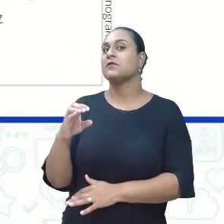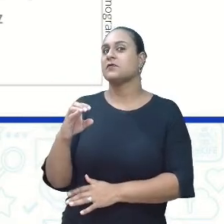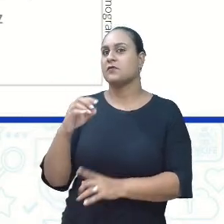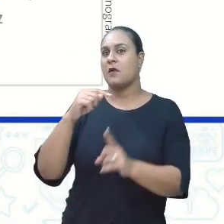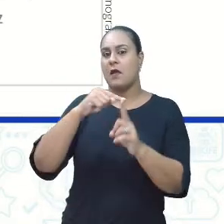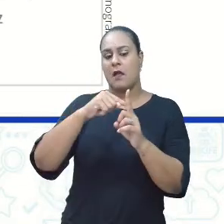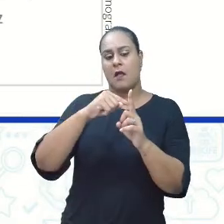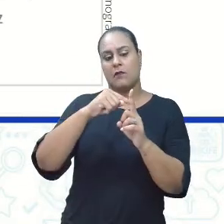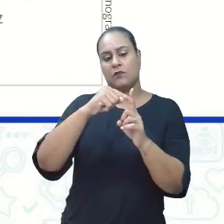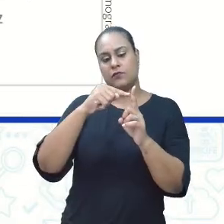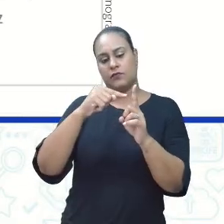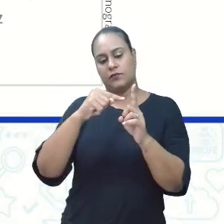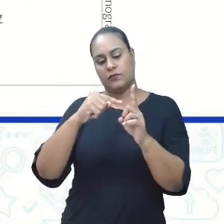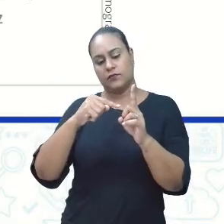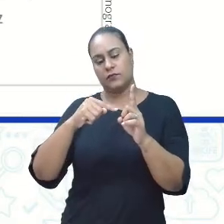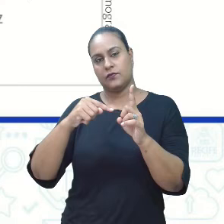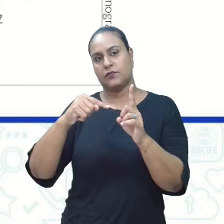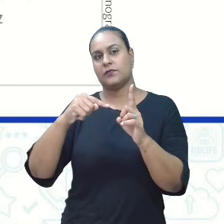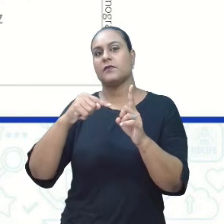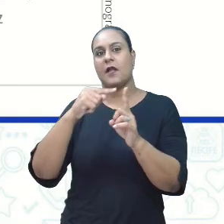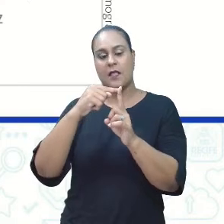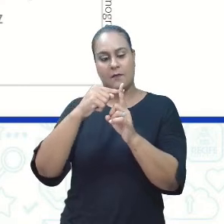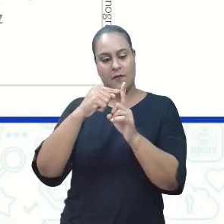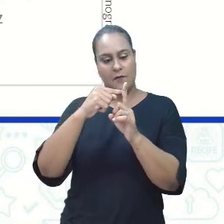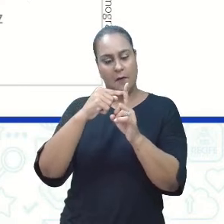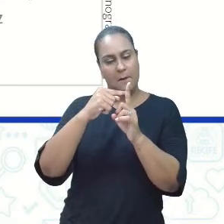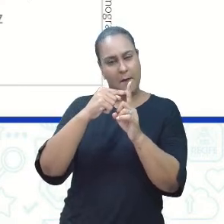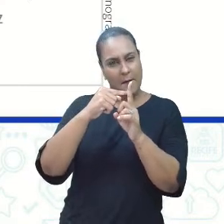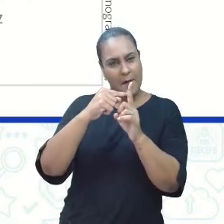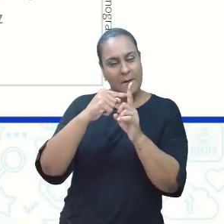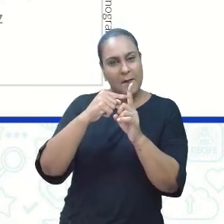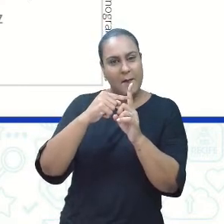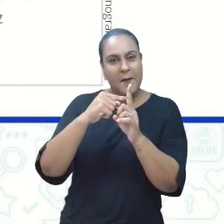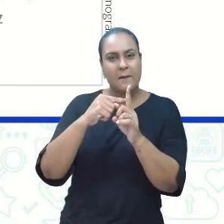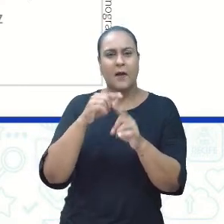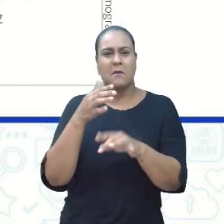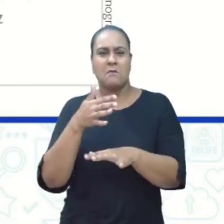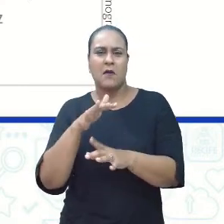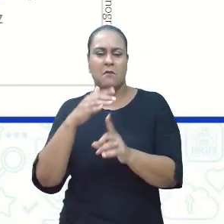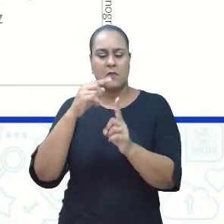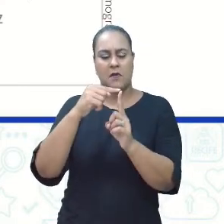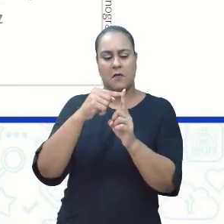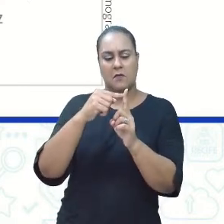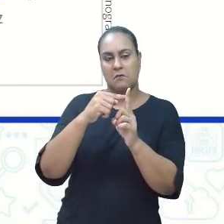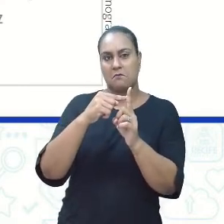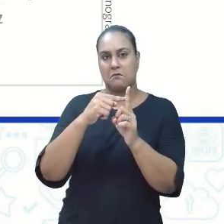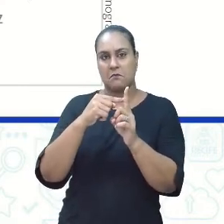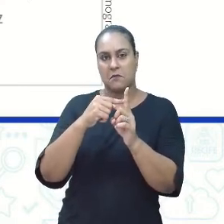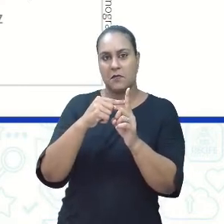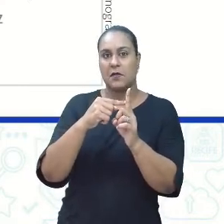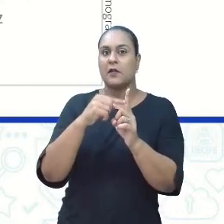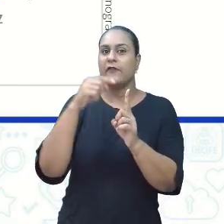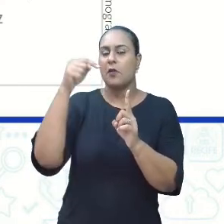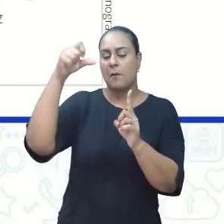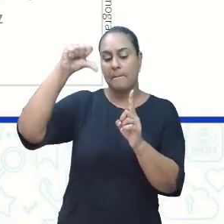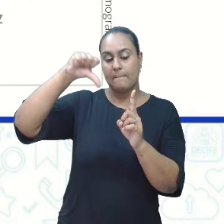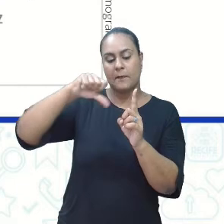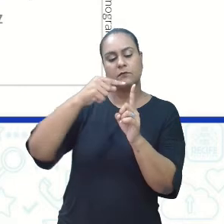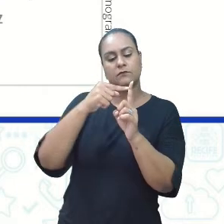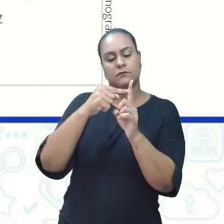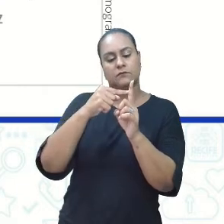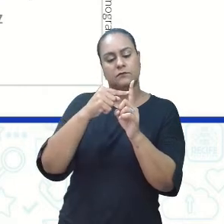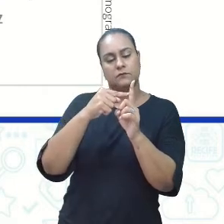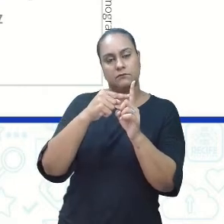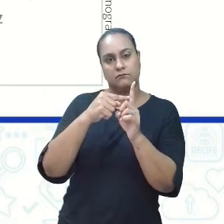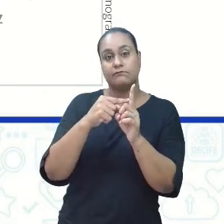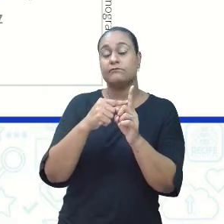desce um pouquinho. Então essa temperatura foi diminuindo, né? Uma temperatura média aí de um mês para o outro foi diminuindo.